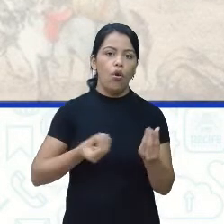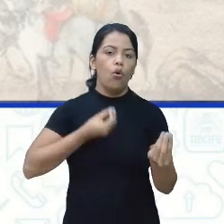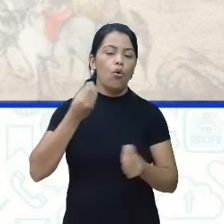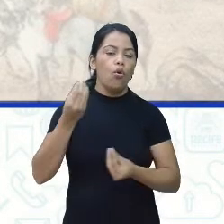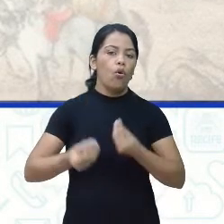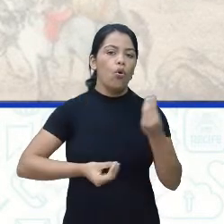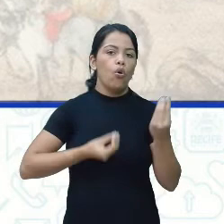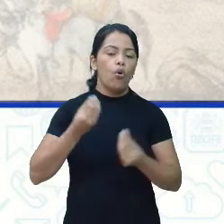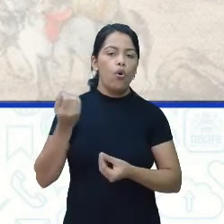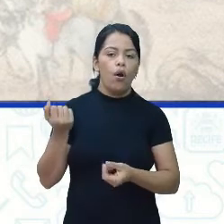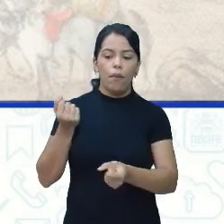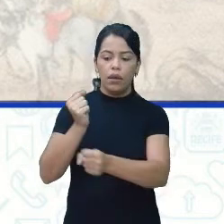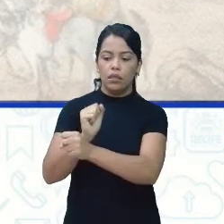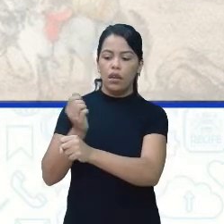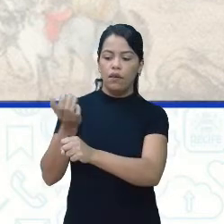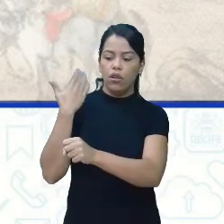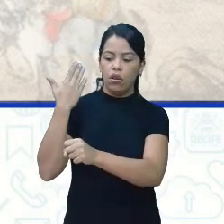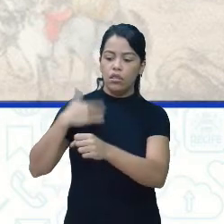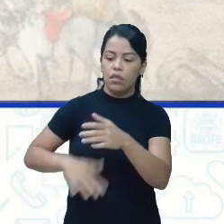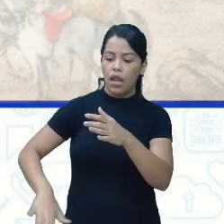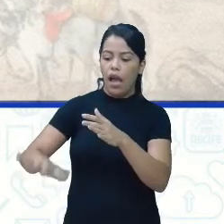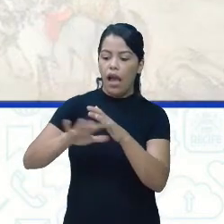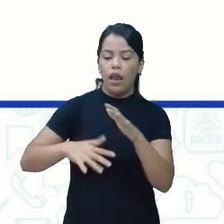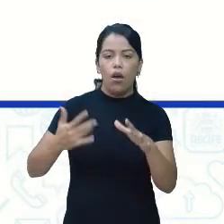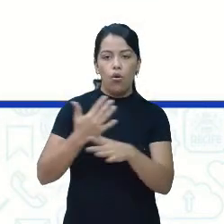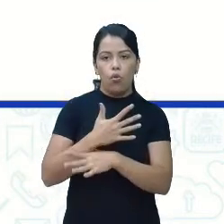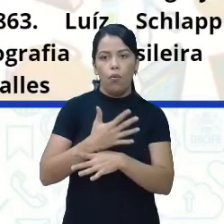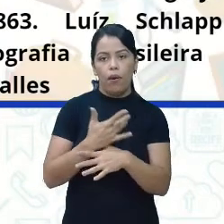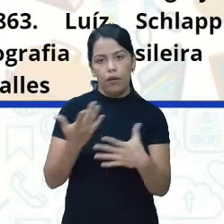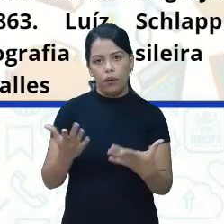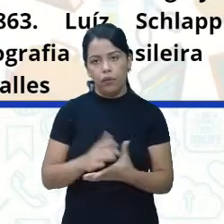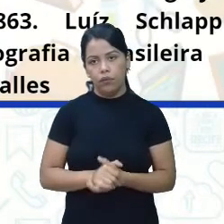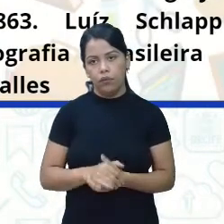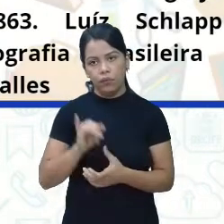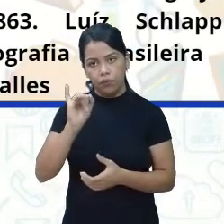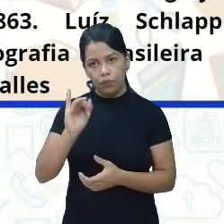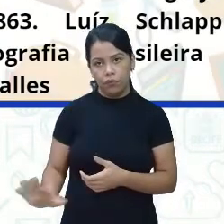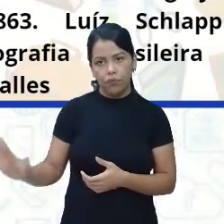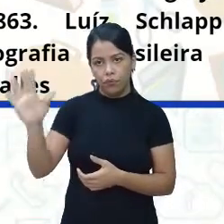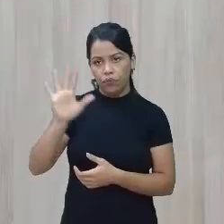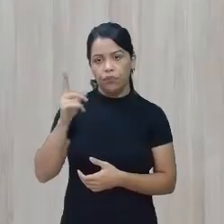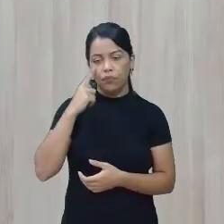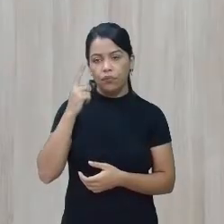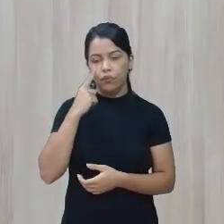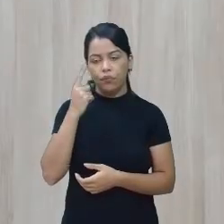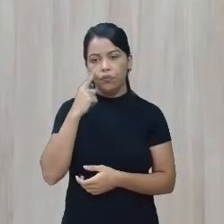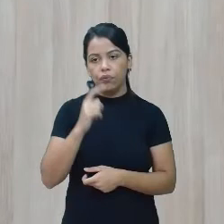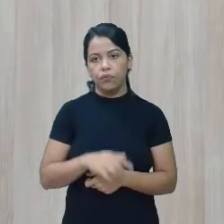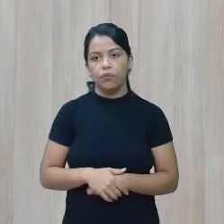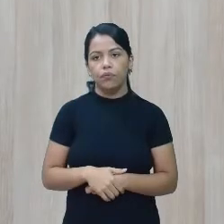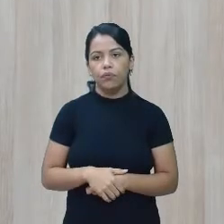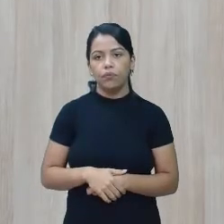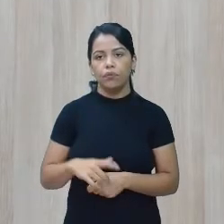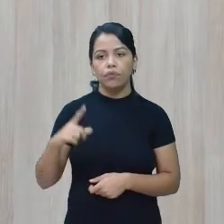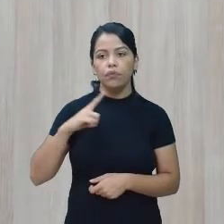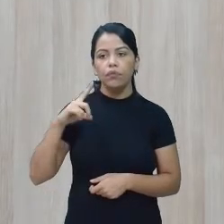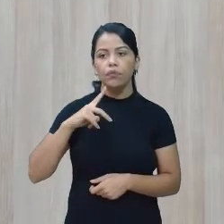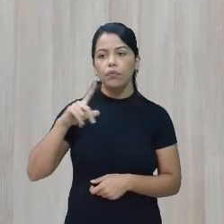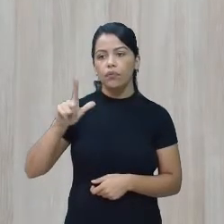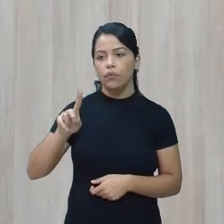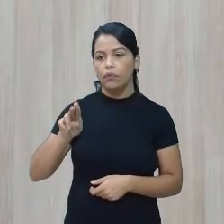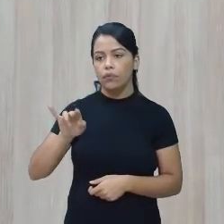áreas urbanas? Eu vou mostrar aqui algumas gravuras para vocês. A gente vai explorar aí o Luiz Schlappis,